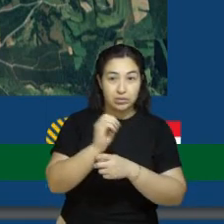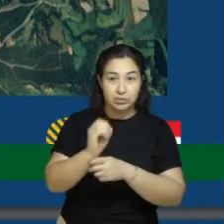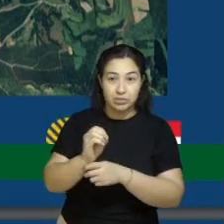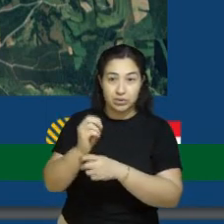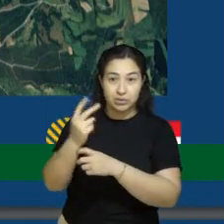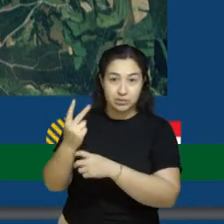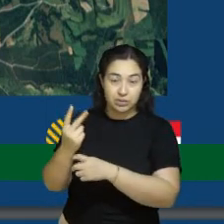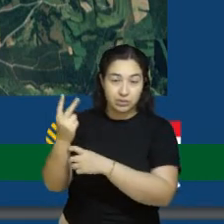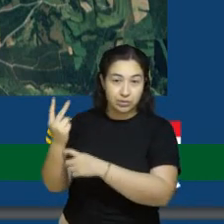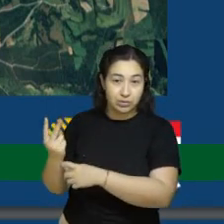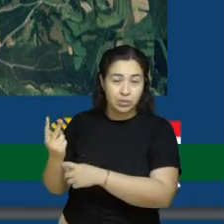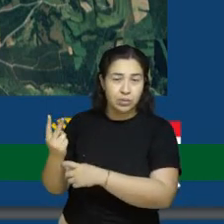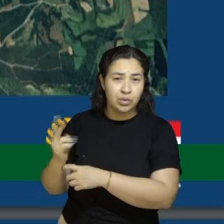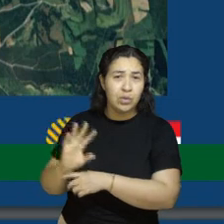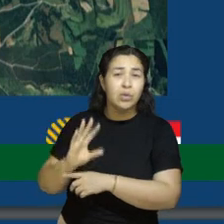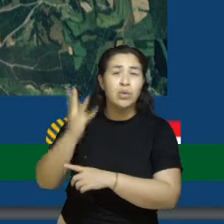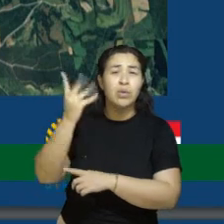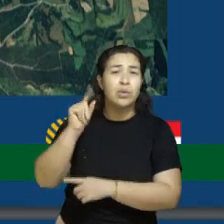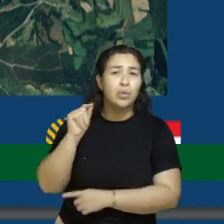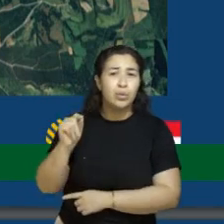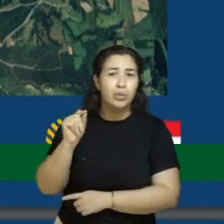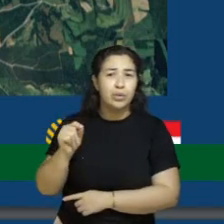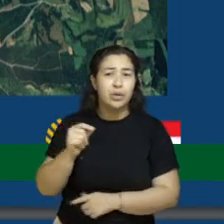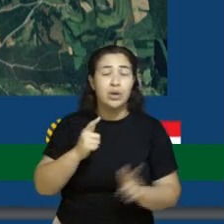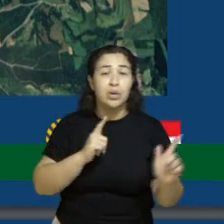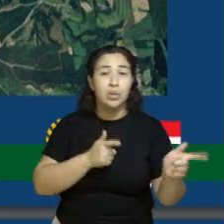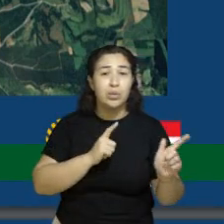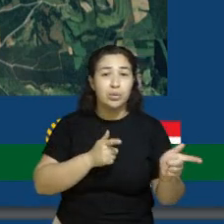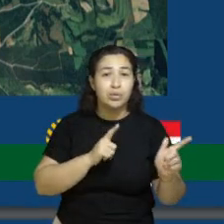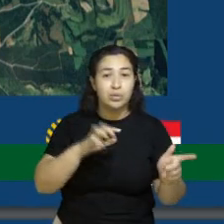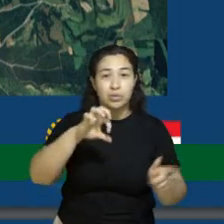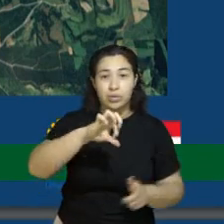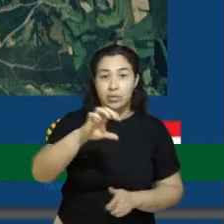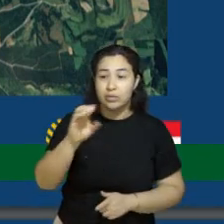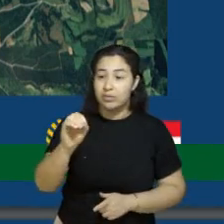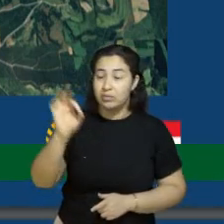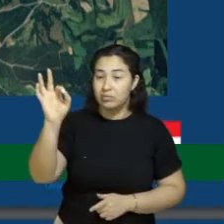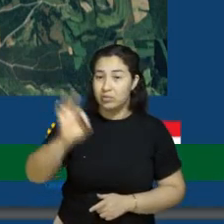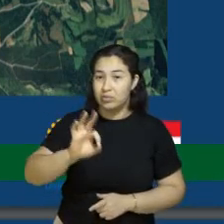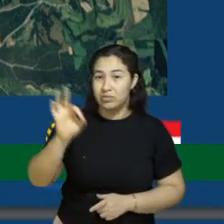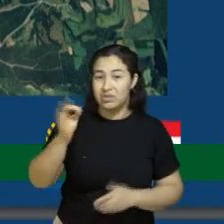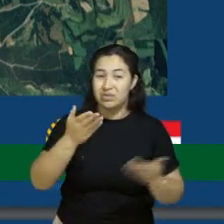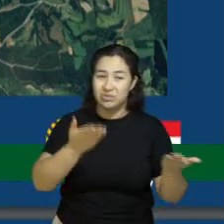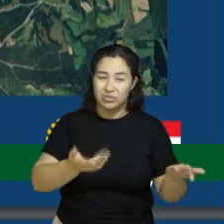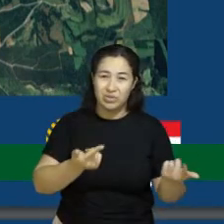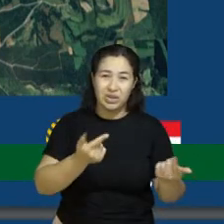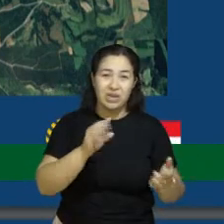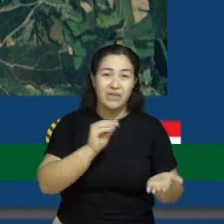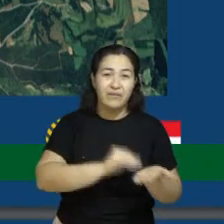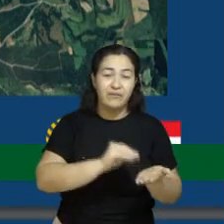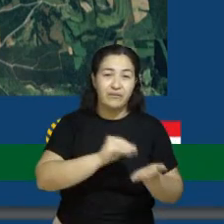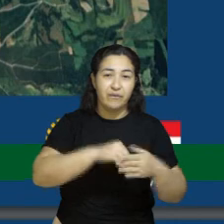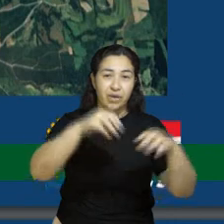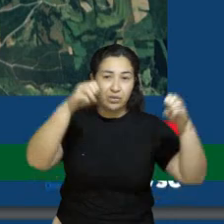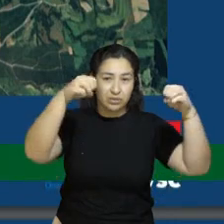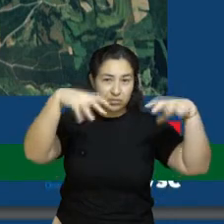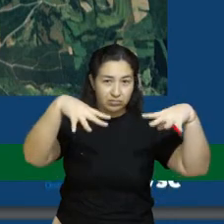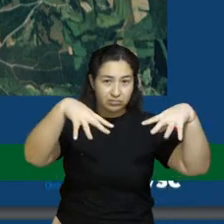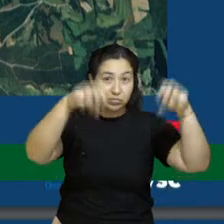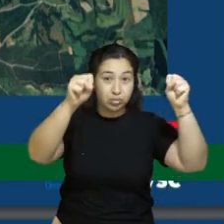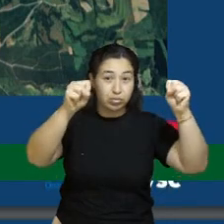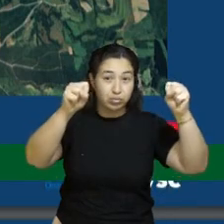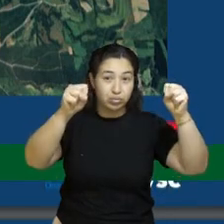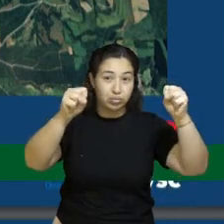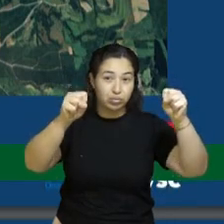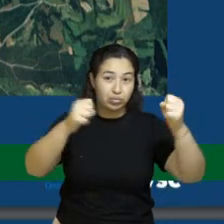2022, onde Caçador ficou com 90% da cidade sem energia. E a gente fez um paliativo agora, porque nós estamos construindo uma linha de 138 saindo